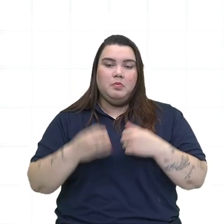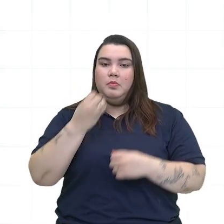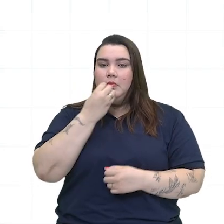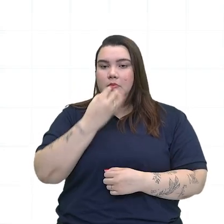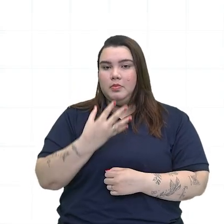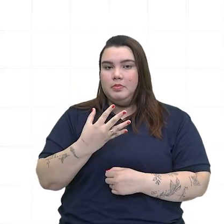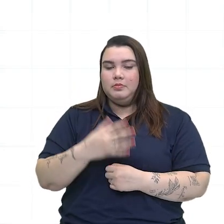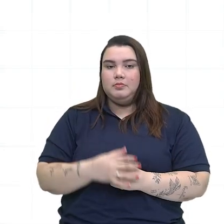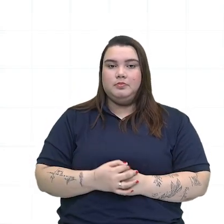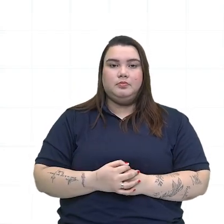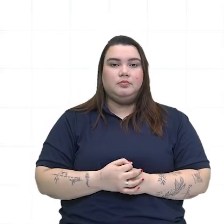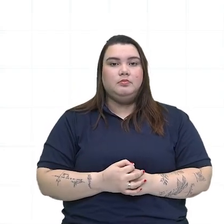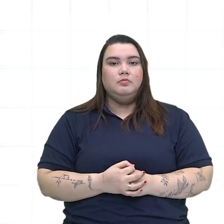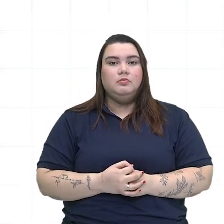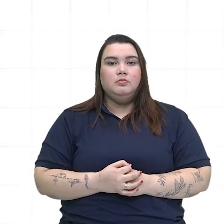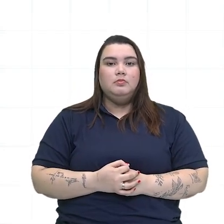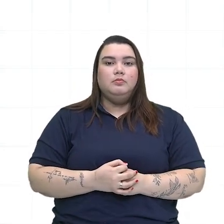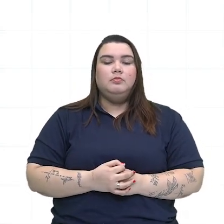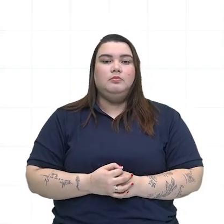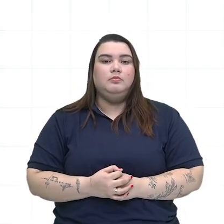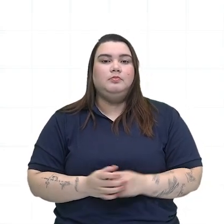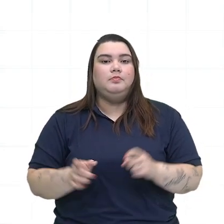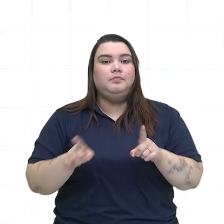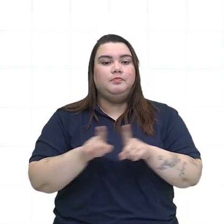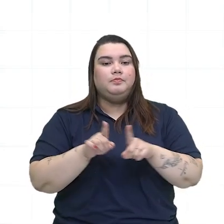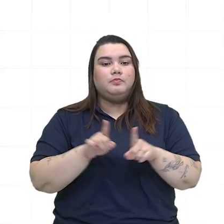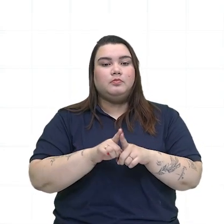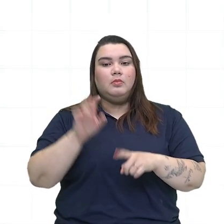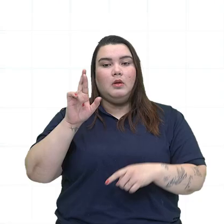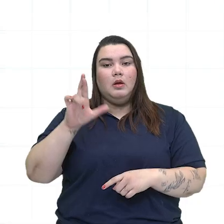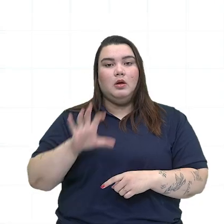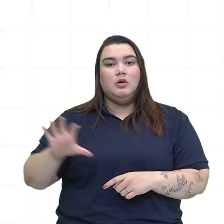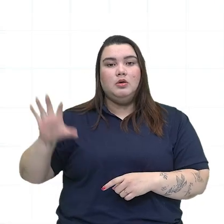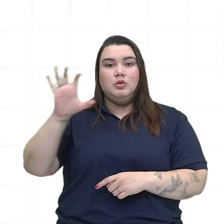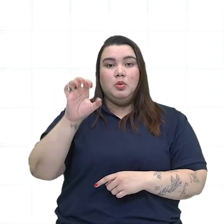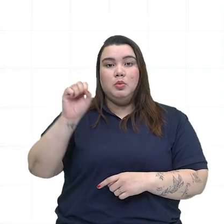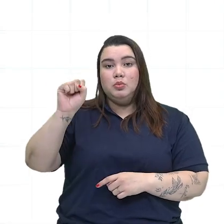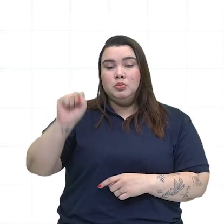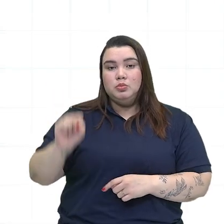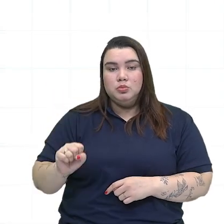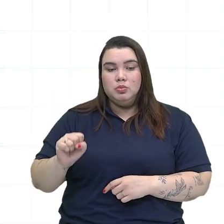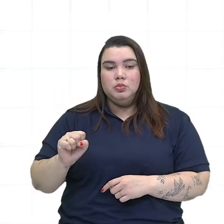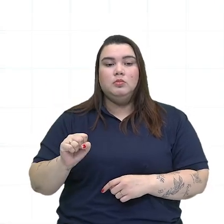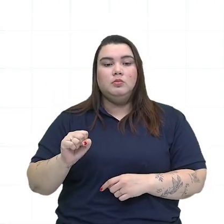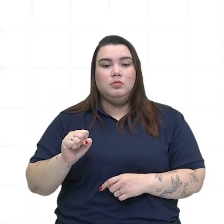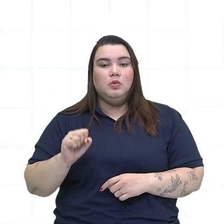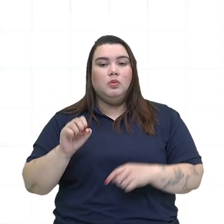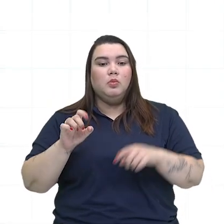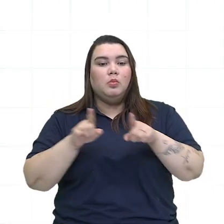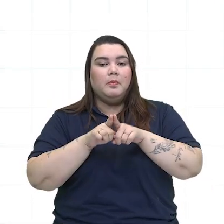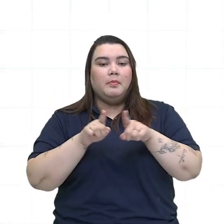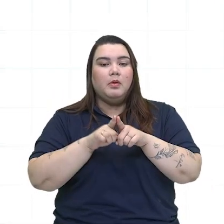funcionar tão bem. Nós temos aí na região sul um prato típico chamado